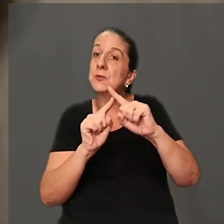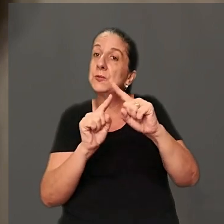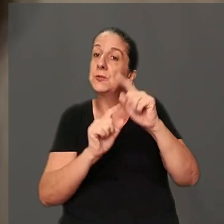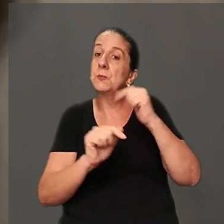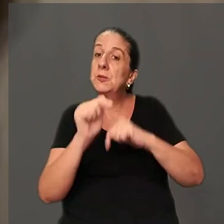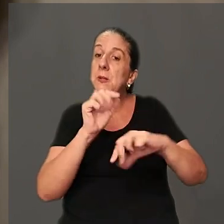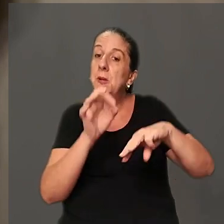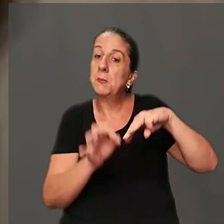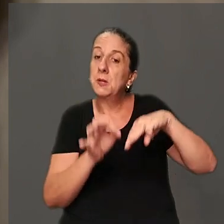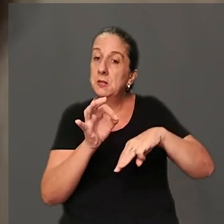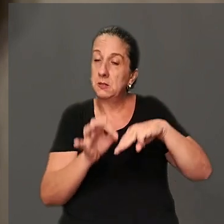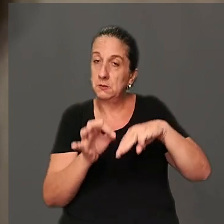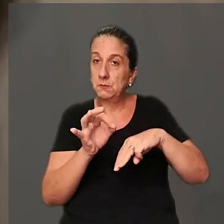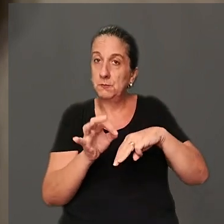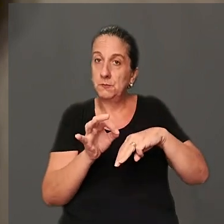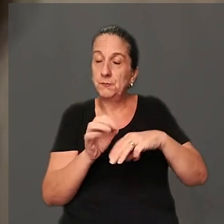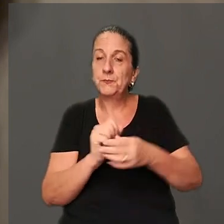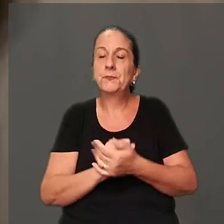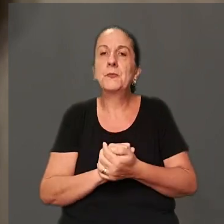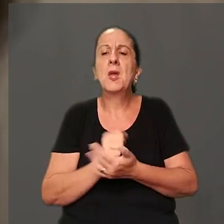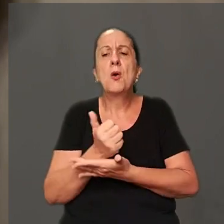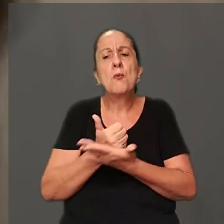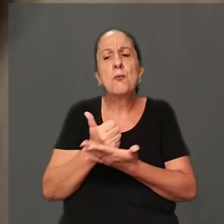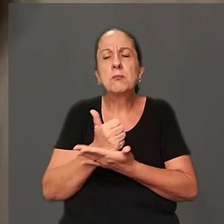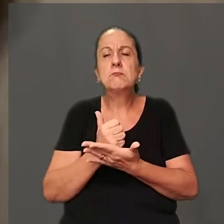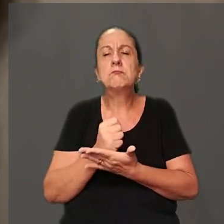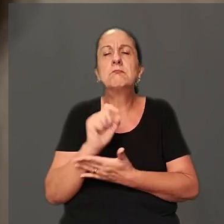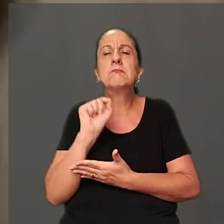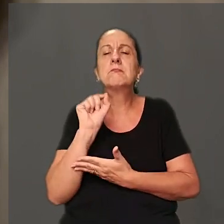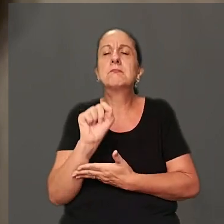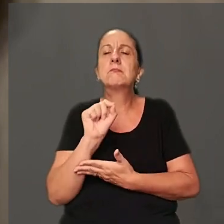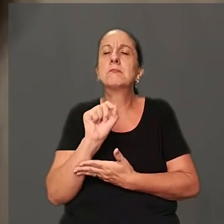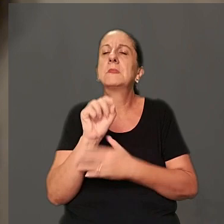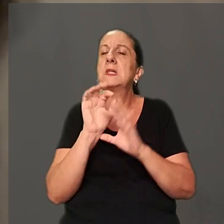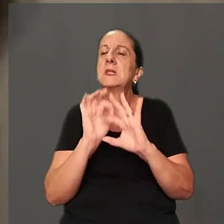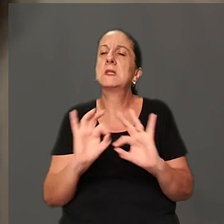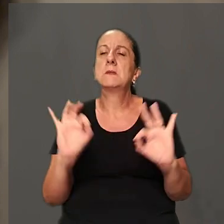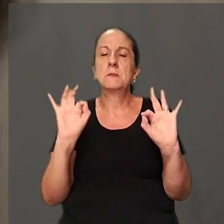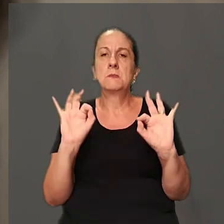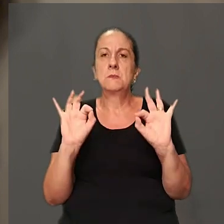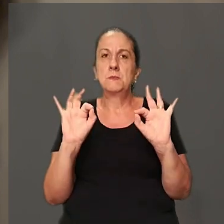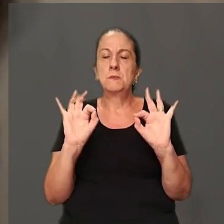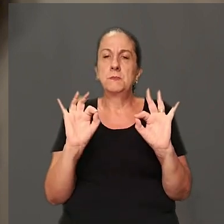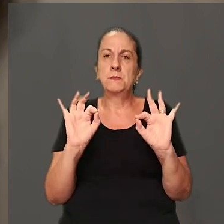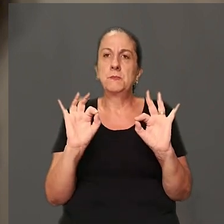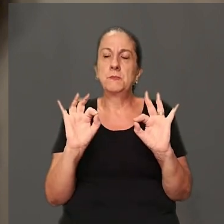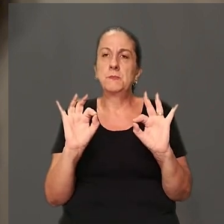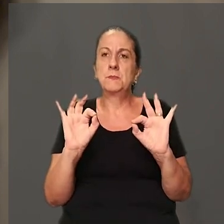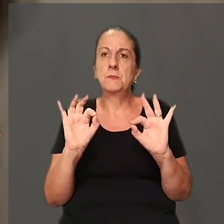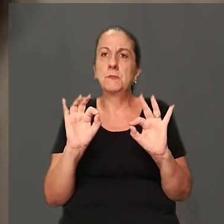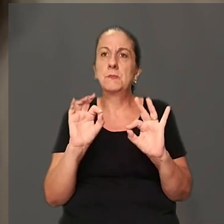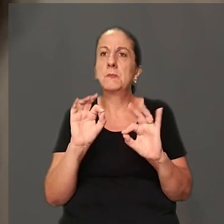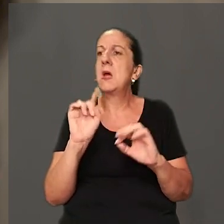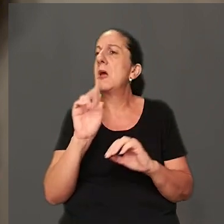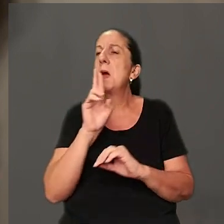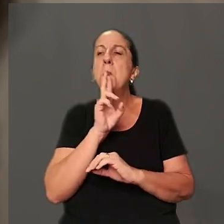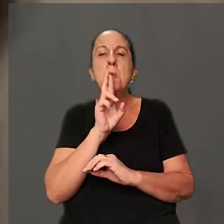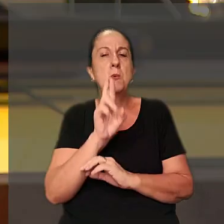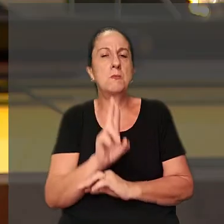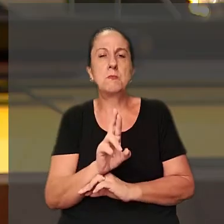de ministros. E o fundamento era simples e